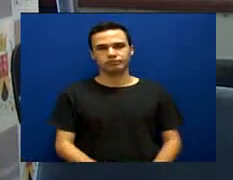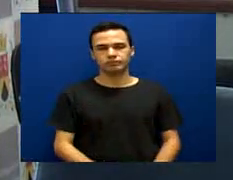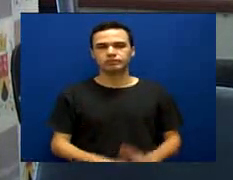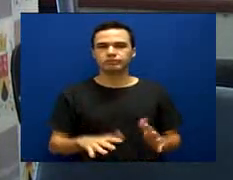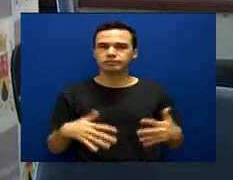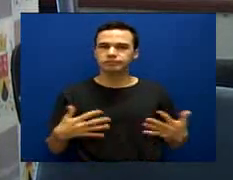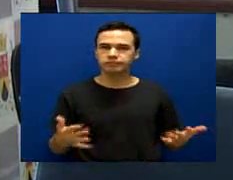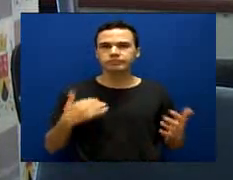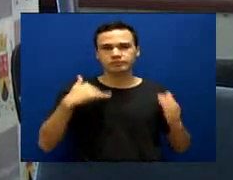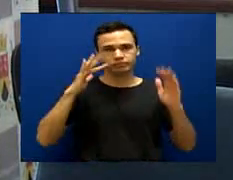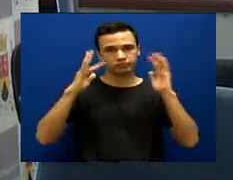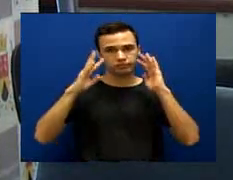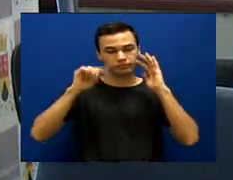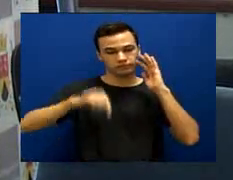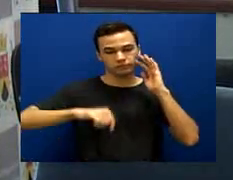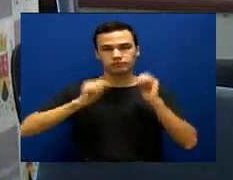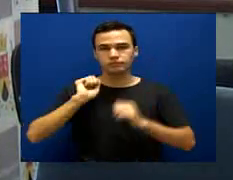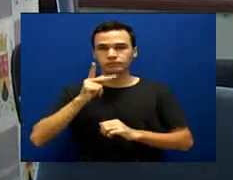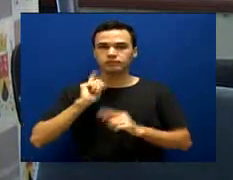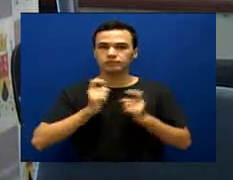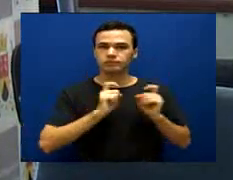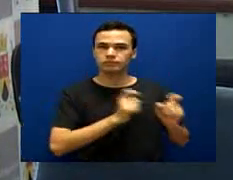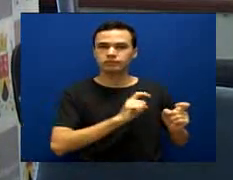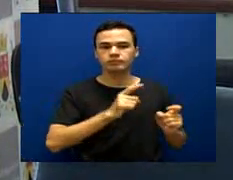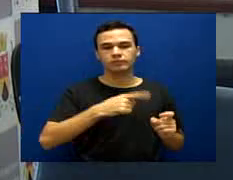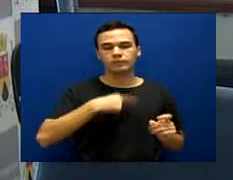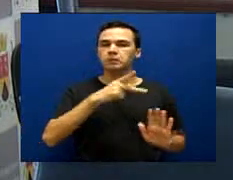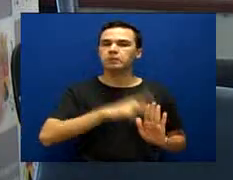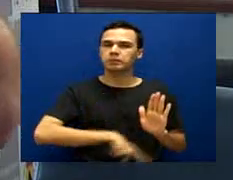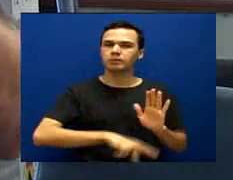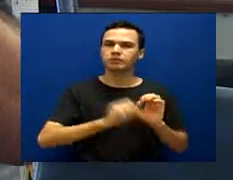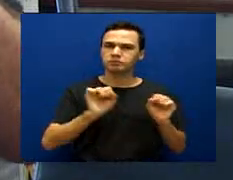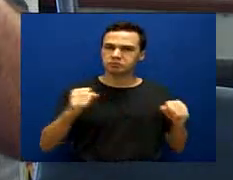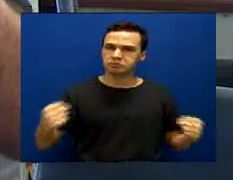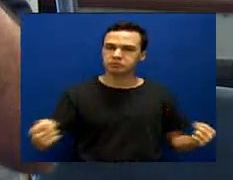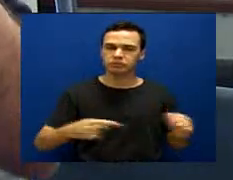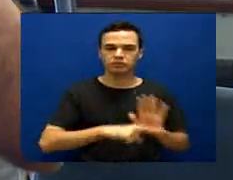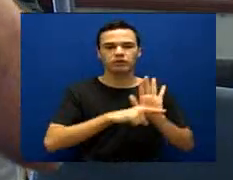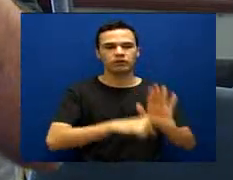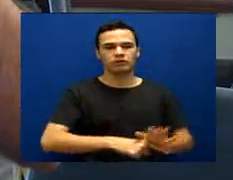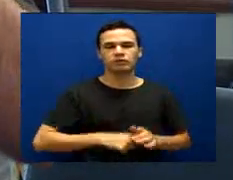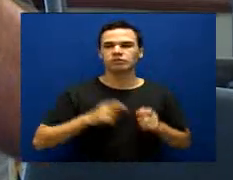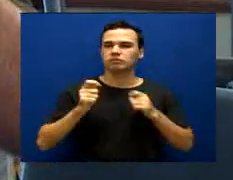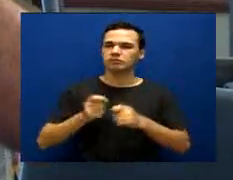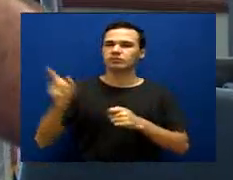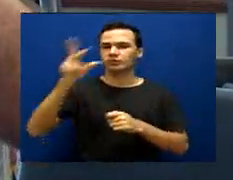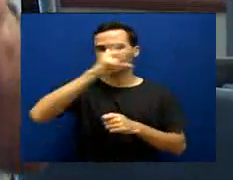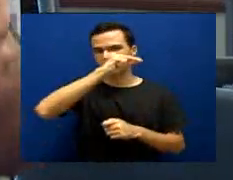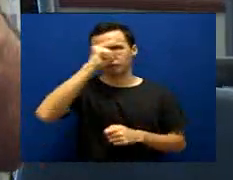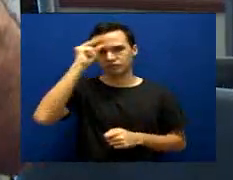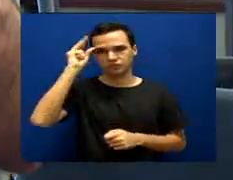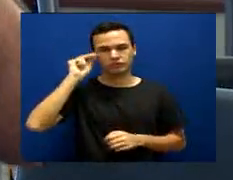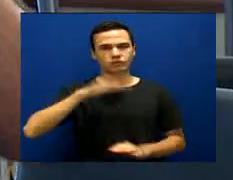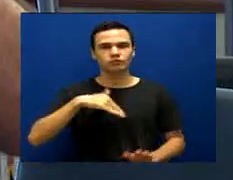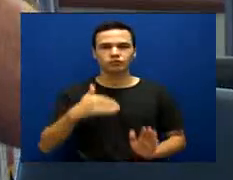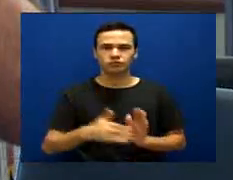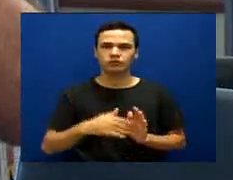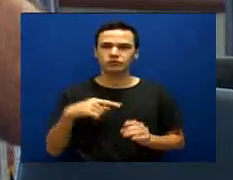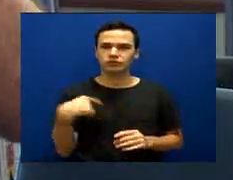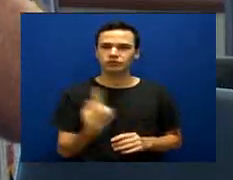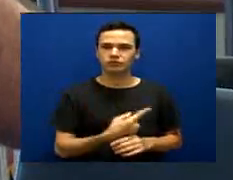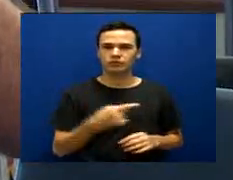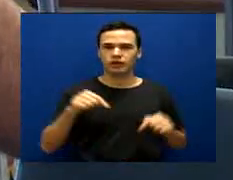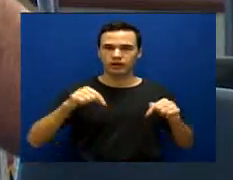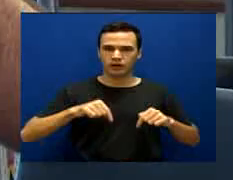Então, assim, penso que essa reunião tem que sair daqui com um plano de lutas e de trabalho de pressão no executivo. Porque tudo que nós precisamos